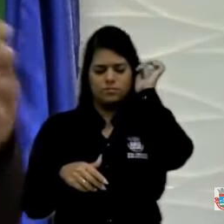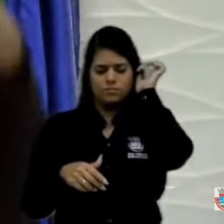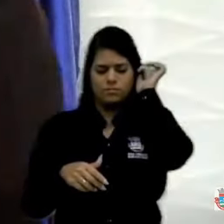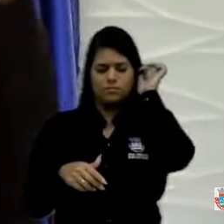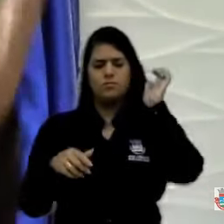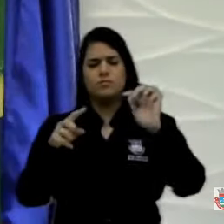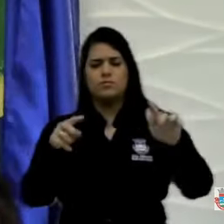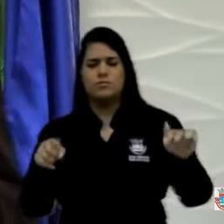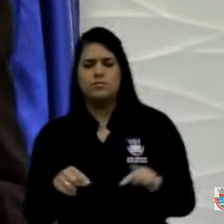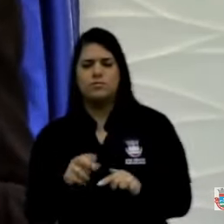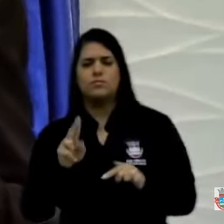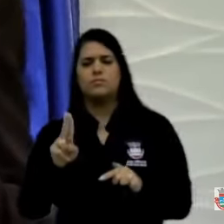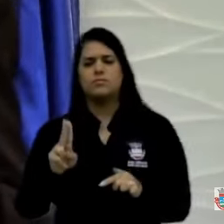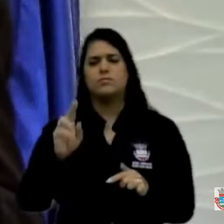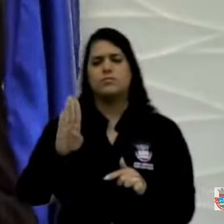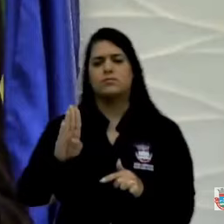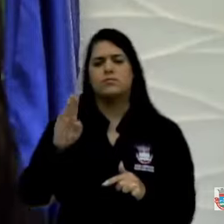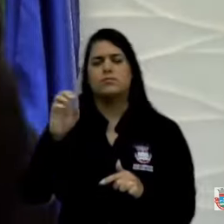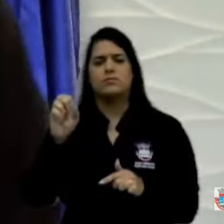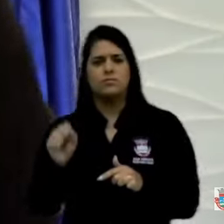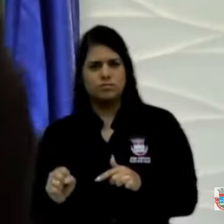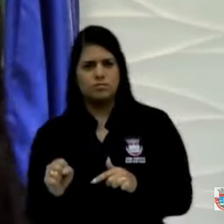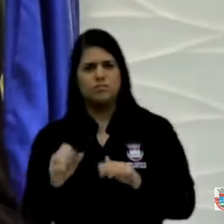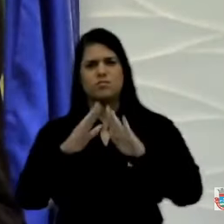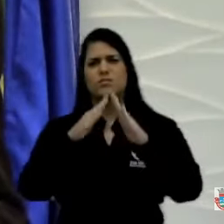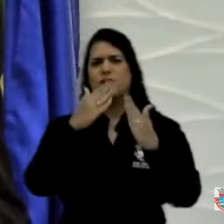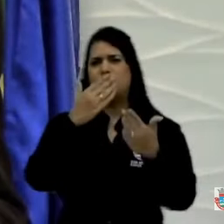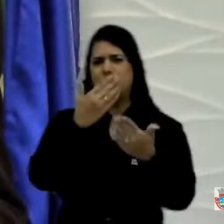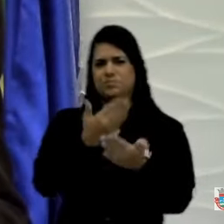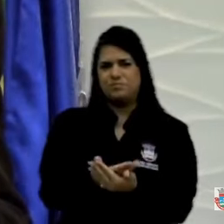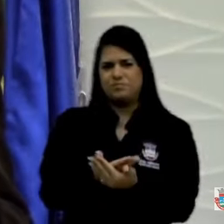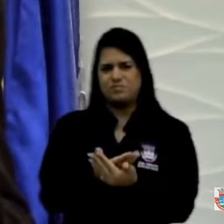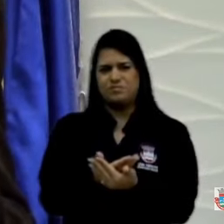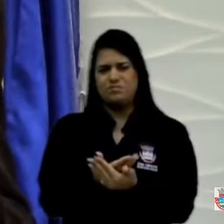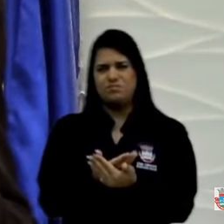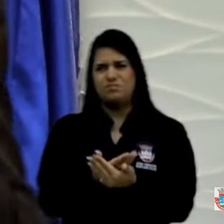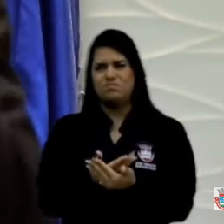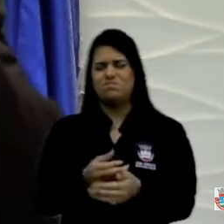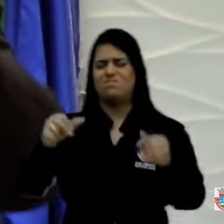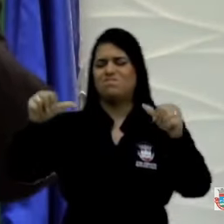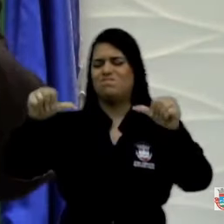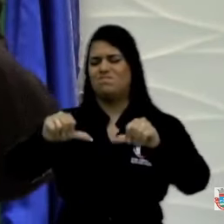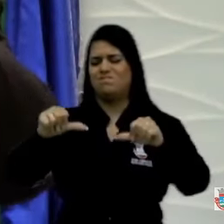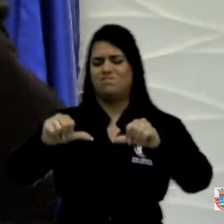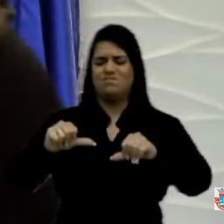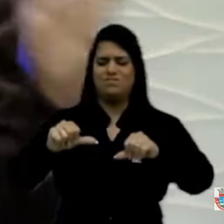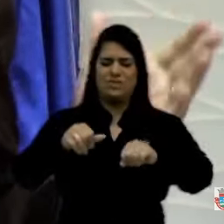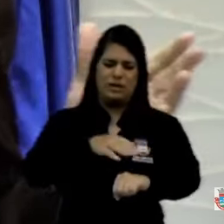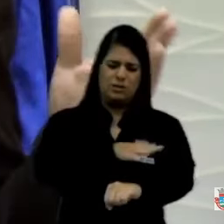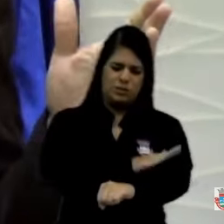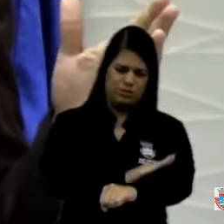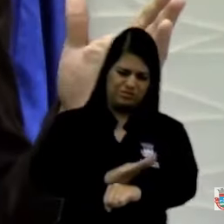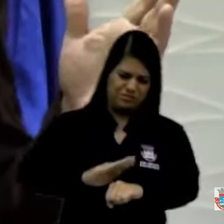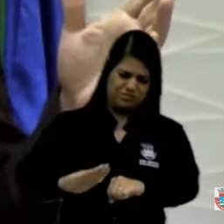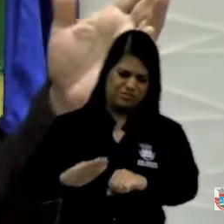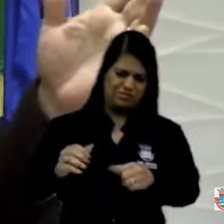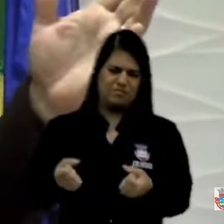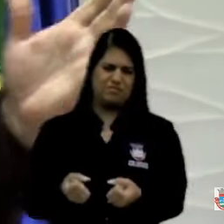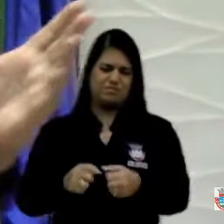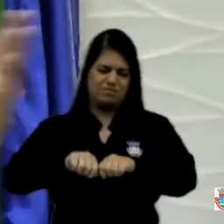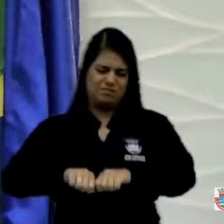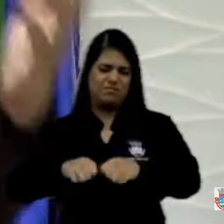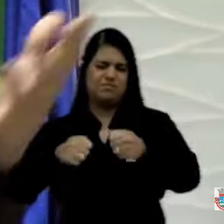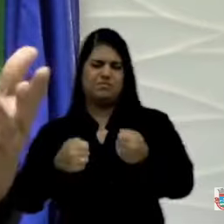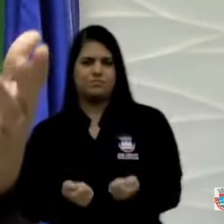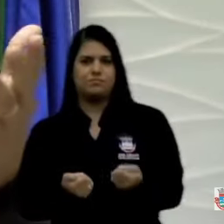UBS, os postos de saúde destruídos, as escolas caindo, o asfalto totalmente destruído.